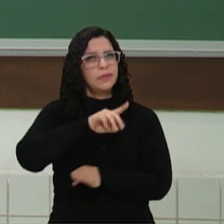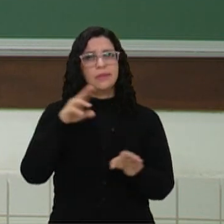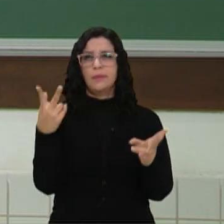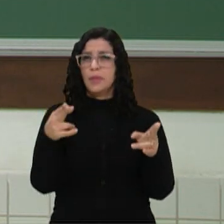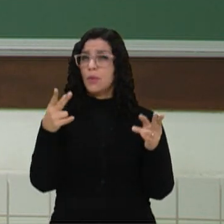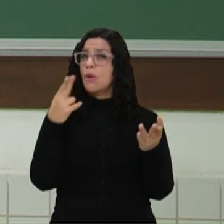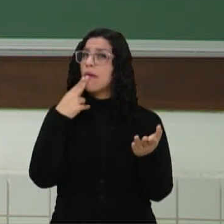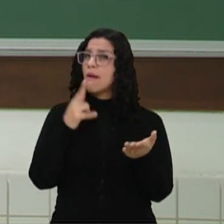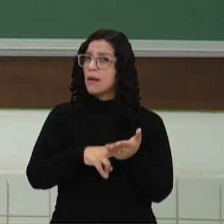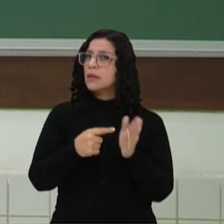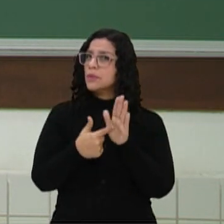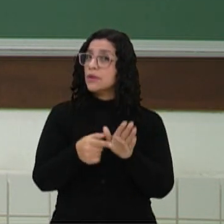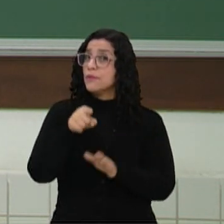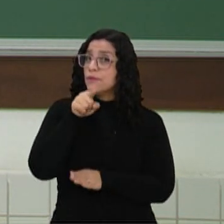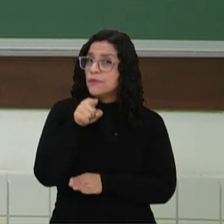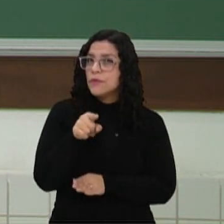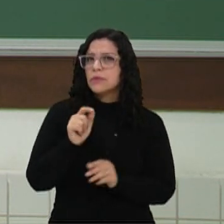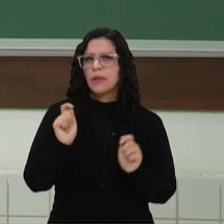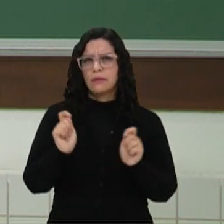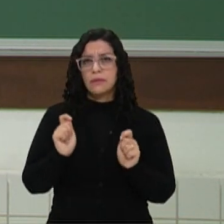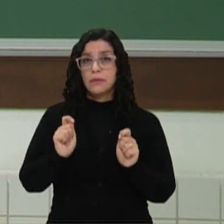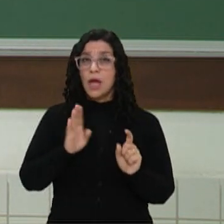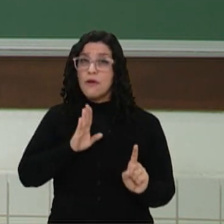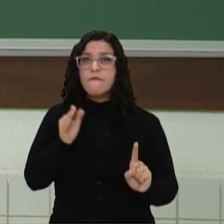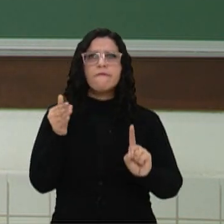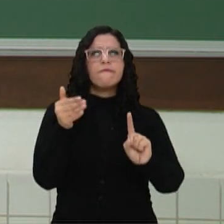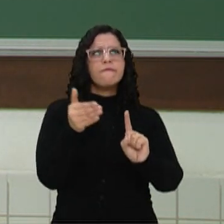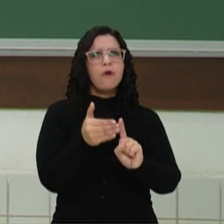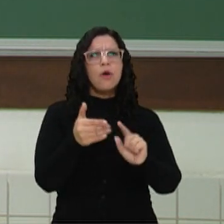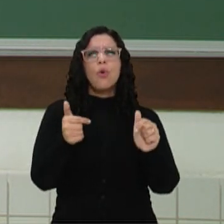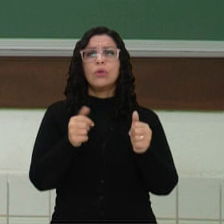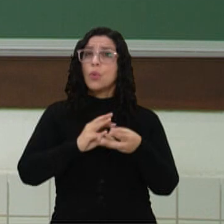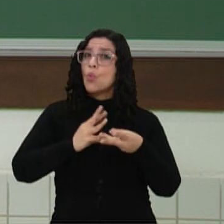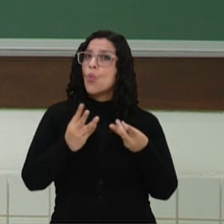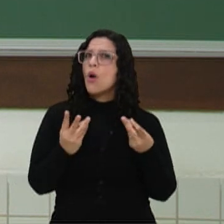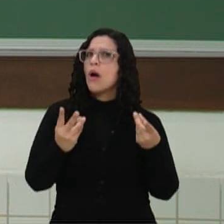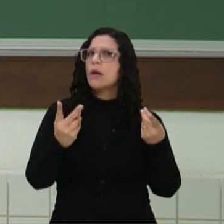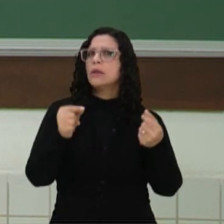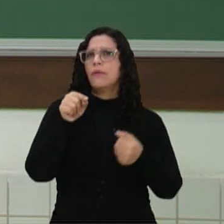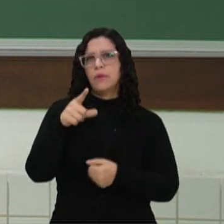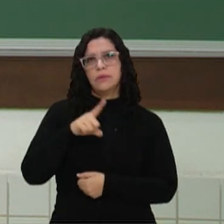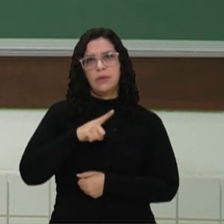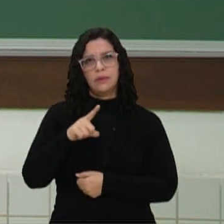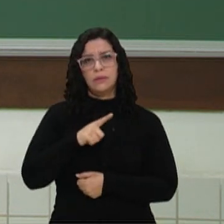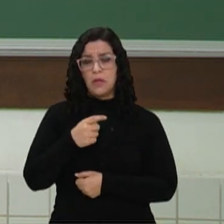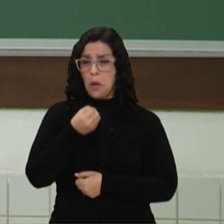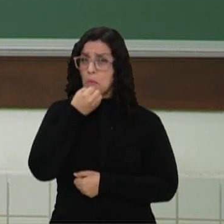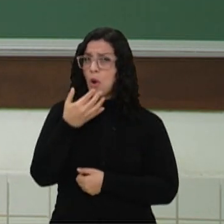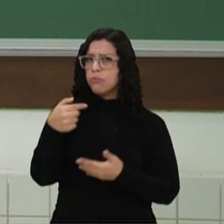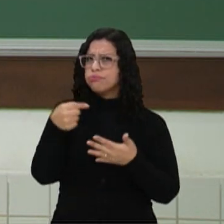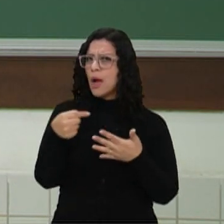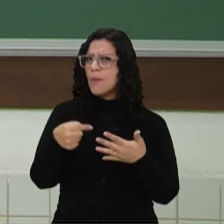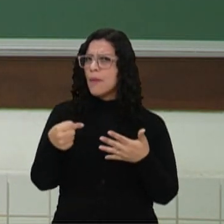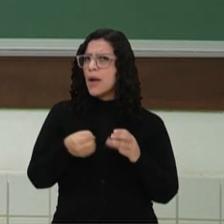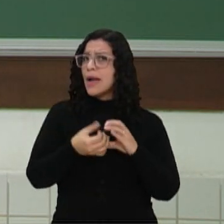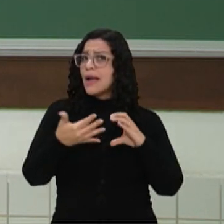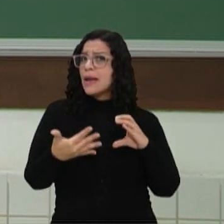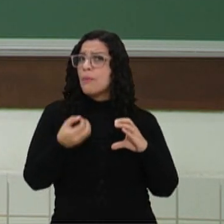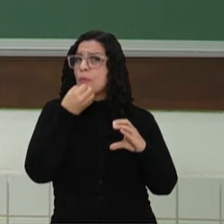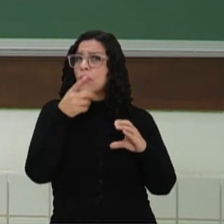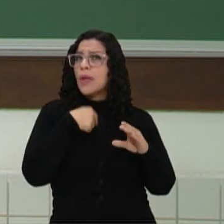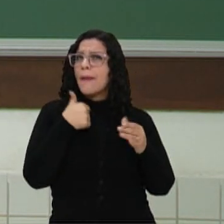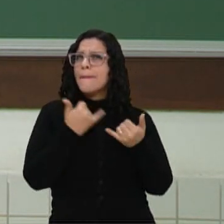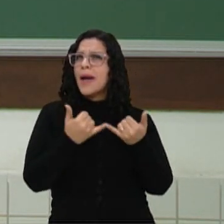estamos trabalhando e dizer: foque nas suas habilidades, foque no que você tem de bom, destaque como se